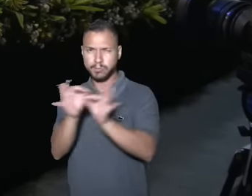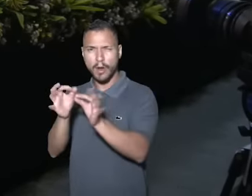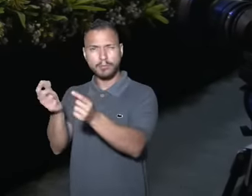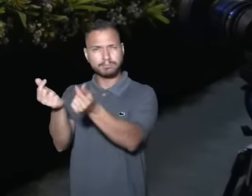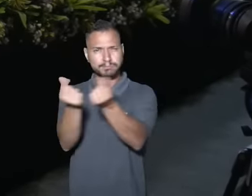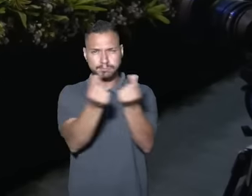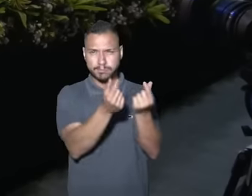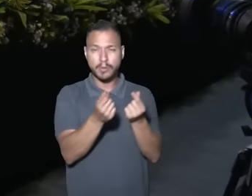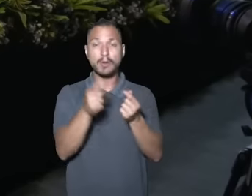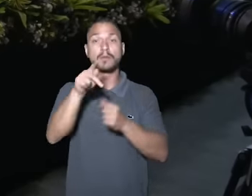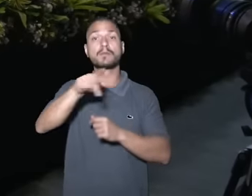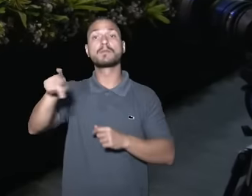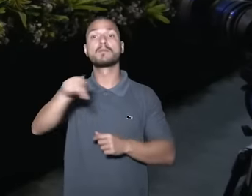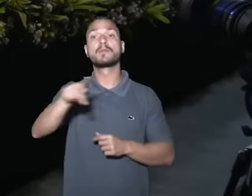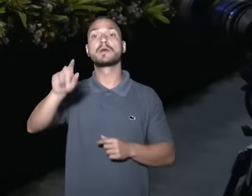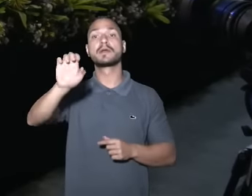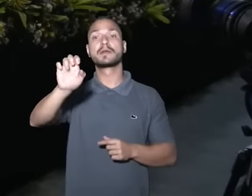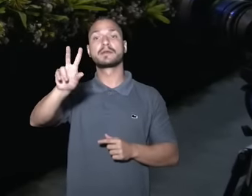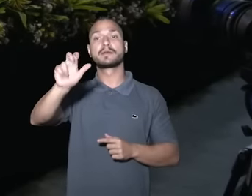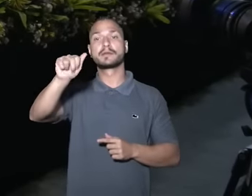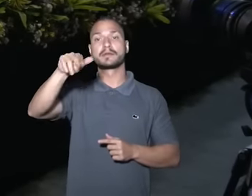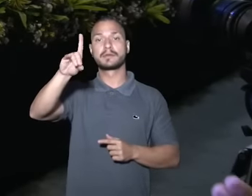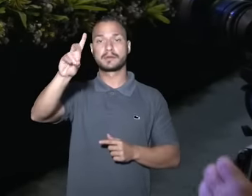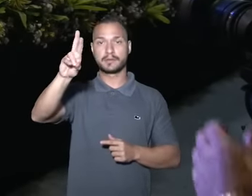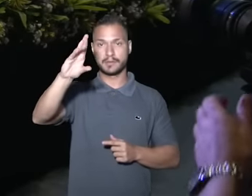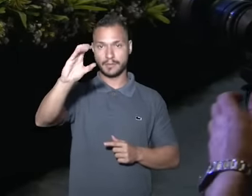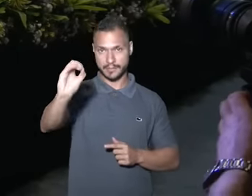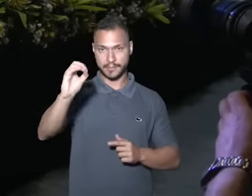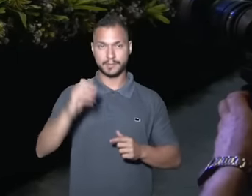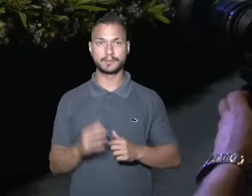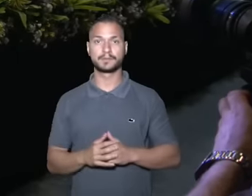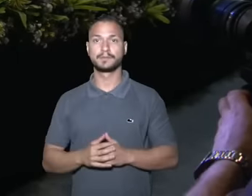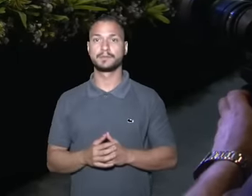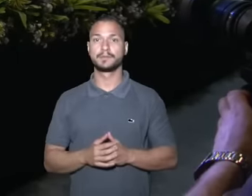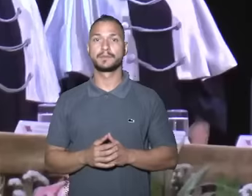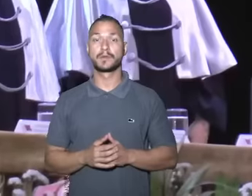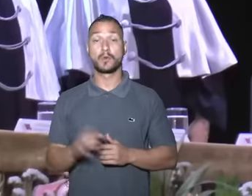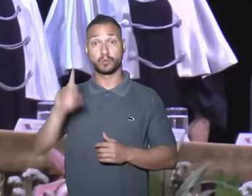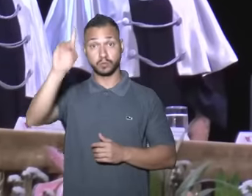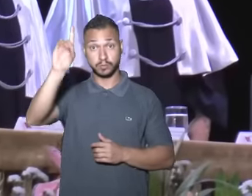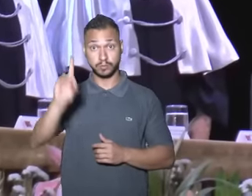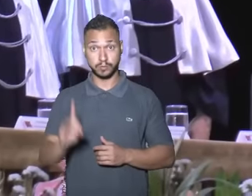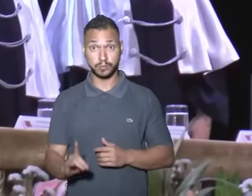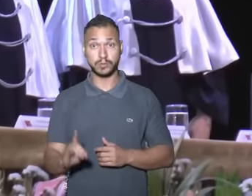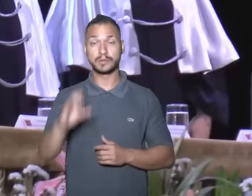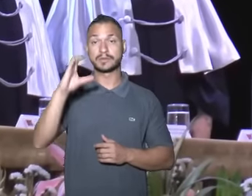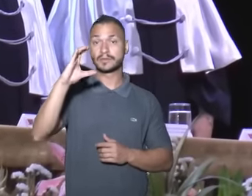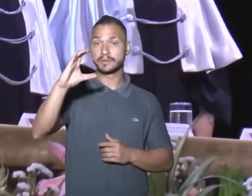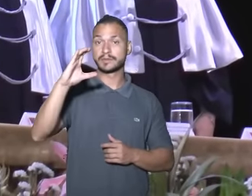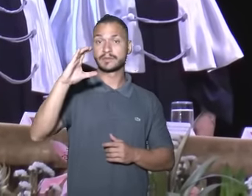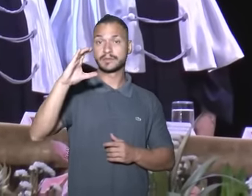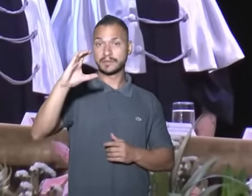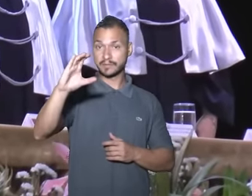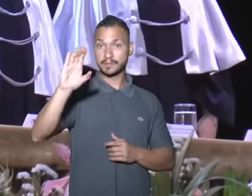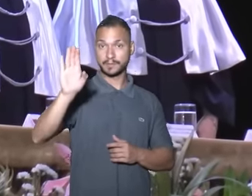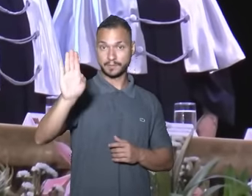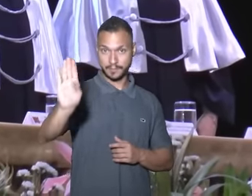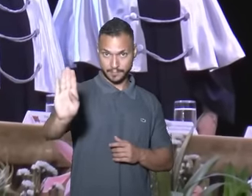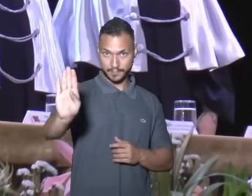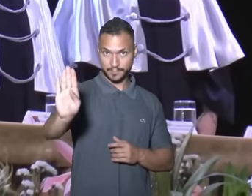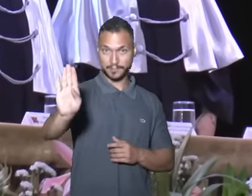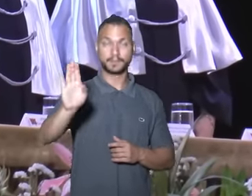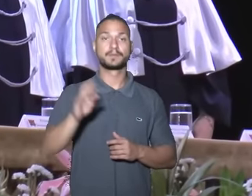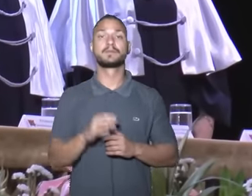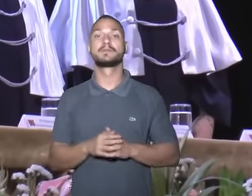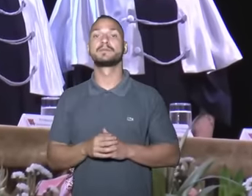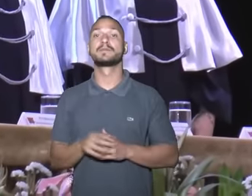Orçamento, professor Evandro Rodrigues de Faria, o diretor do Centro de Ciências Biológicas e da